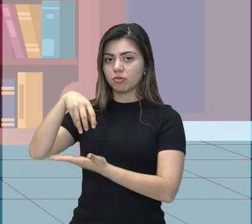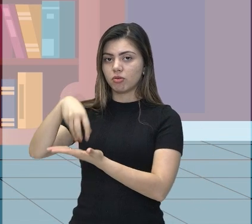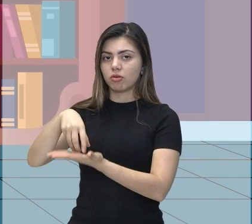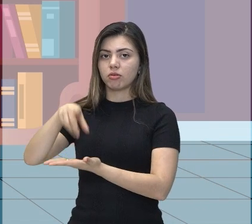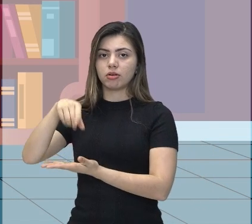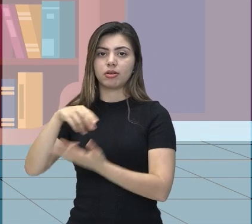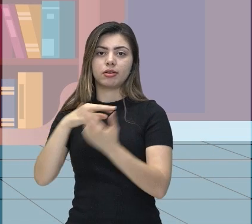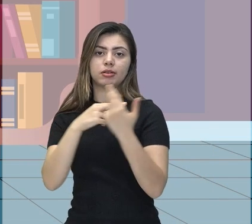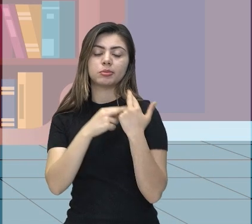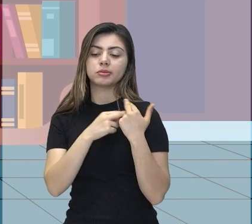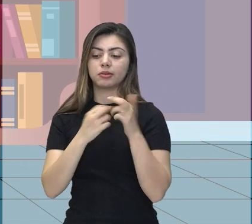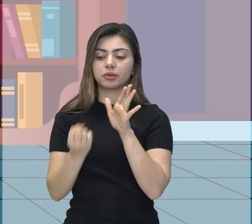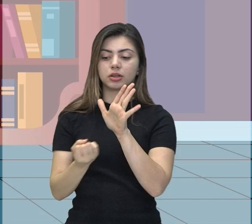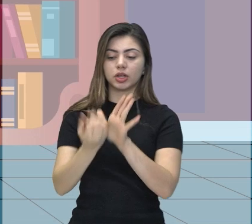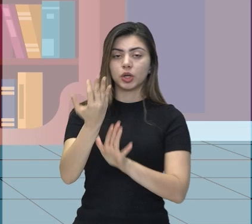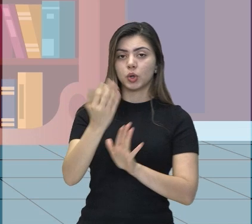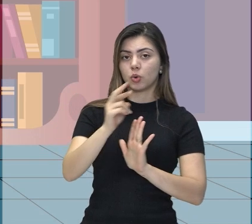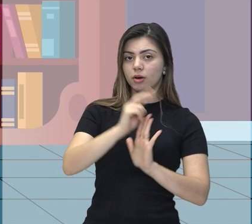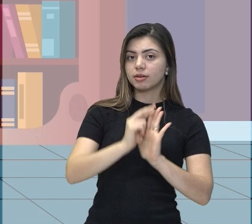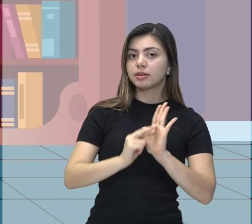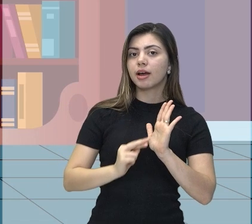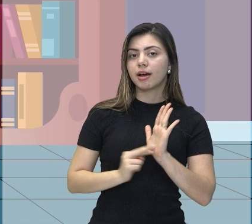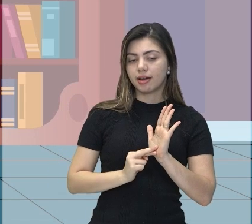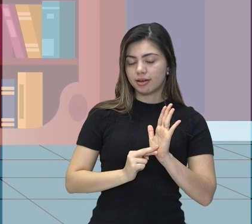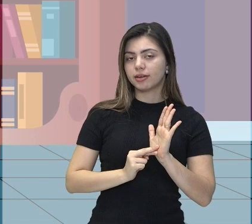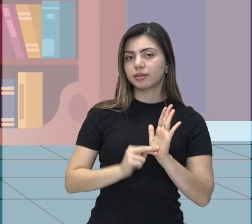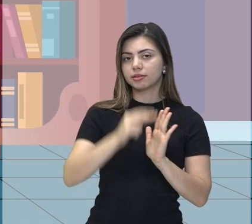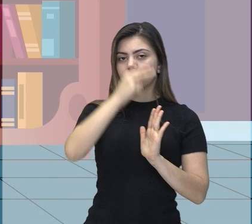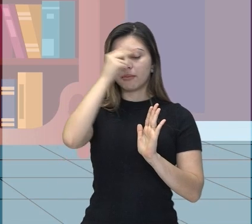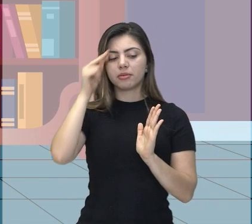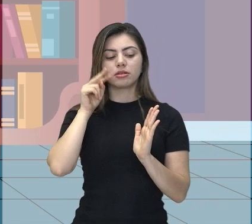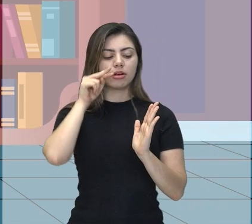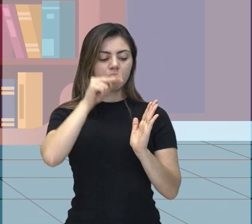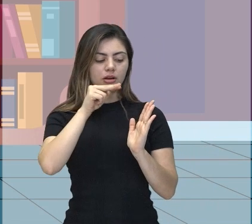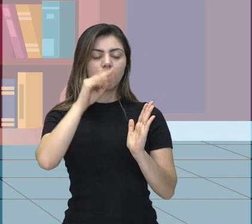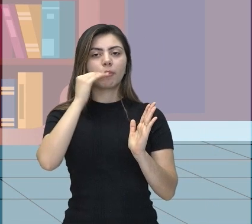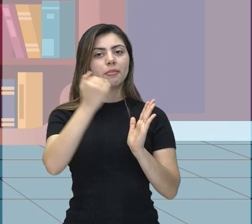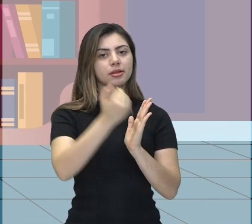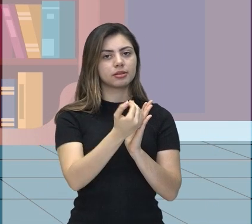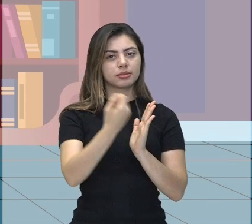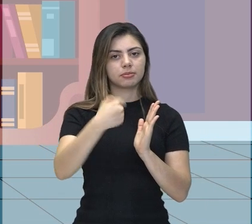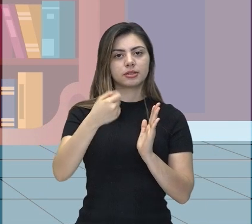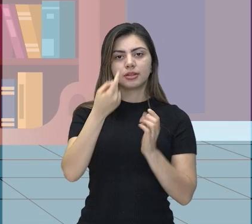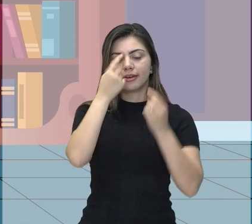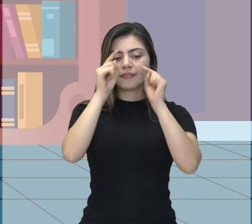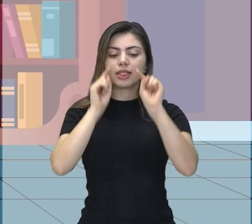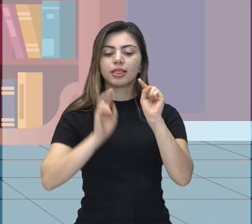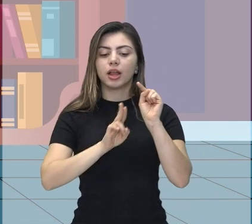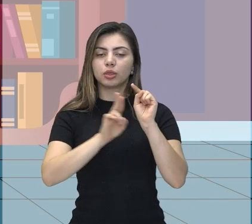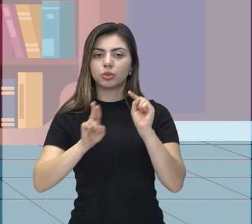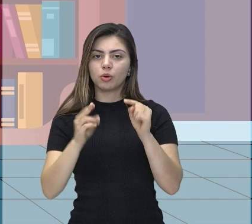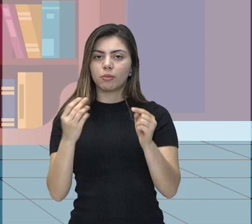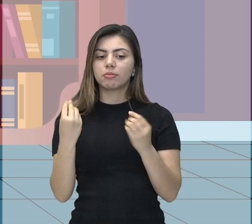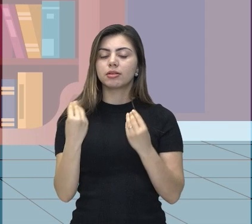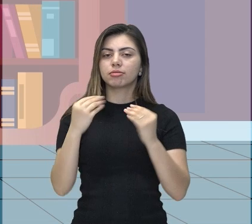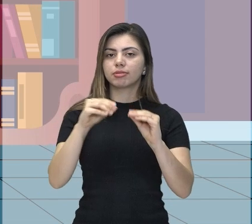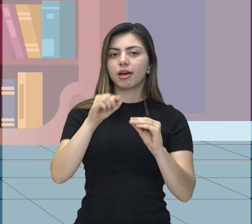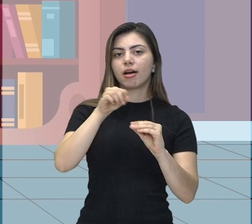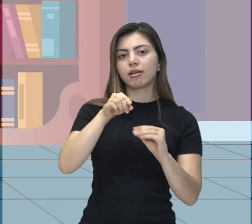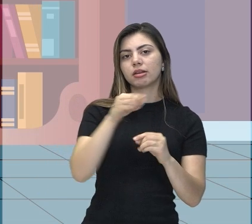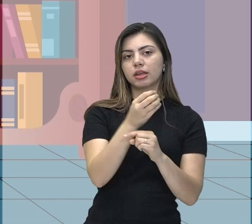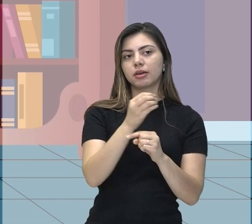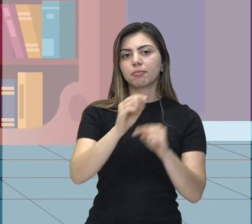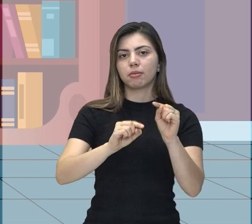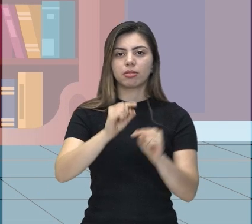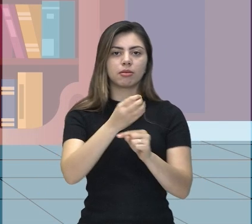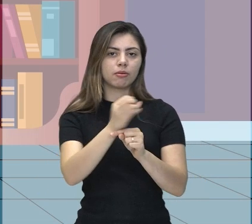vai estabelecer essas regras para a gente dar nome aos compostos orgânicos. E